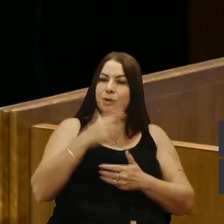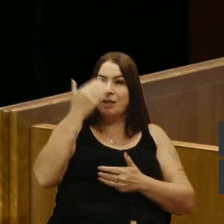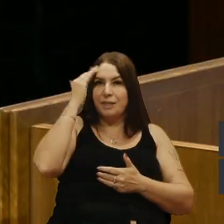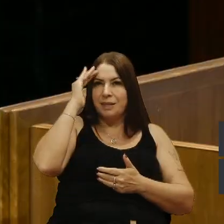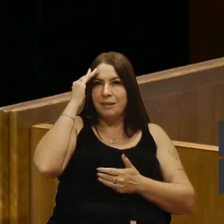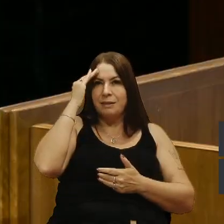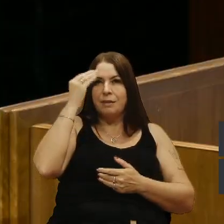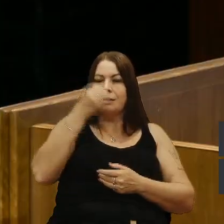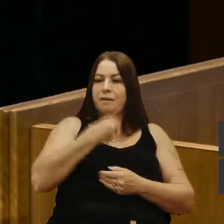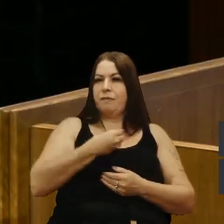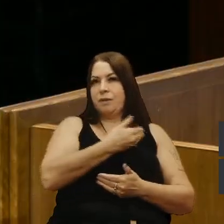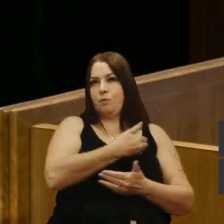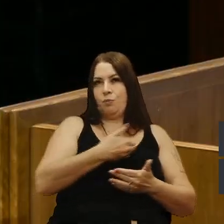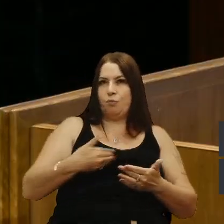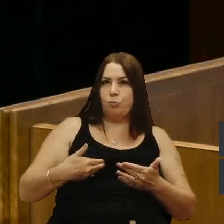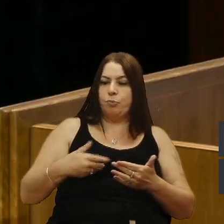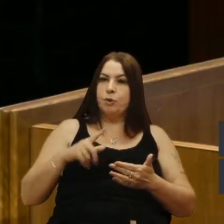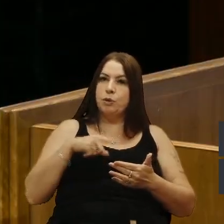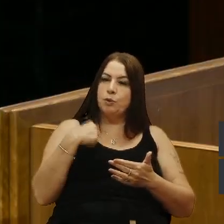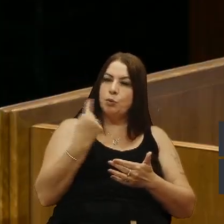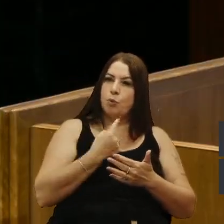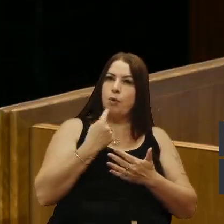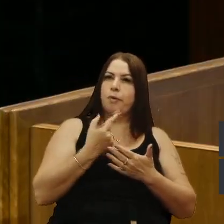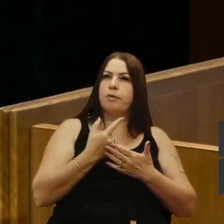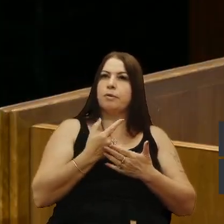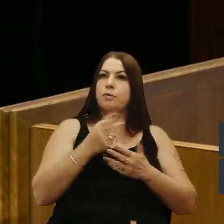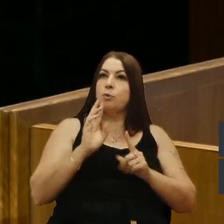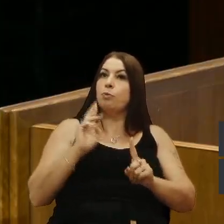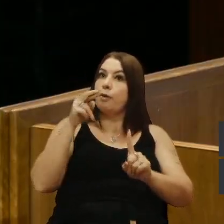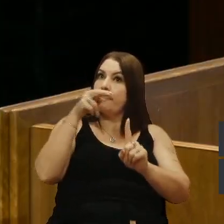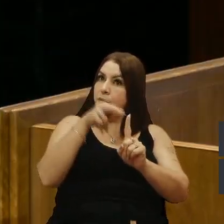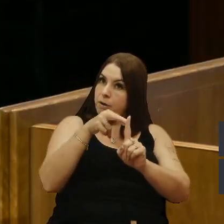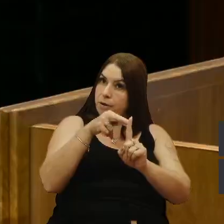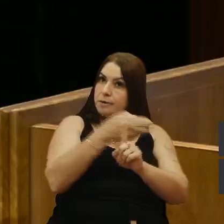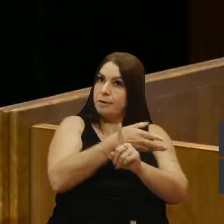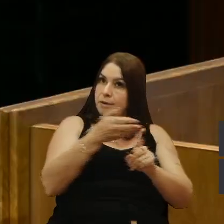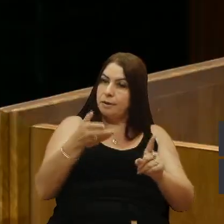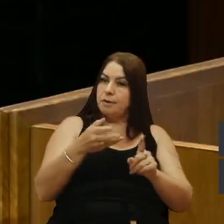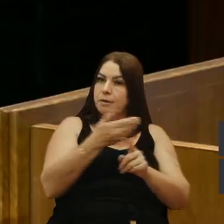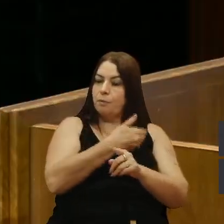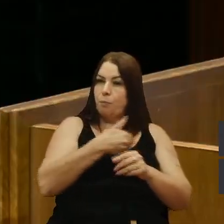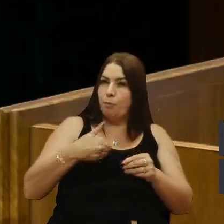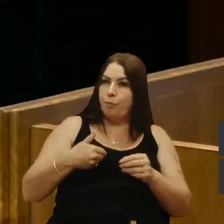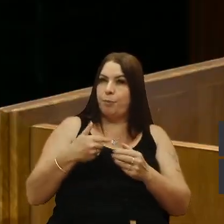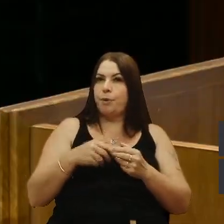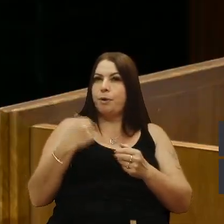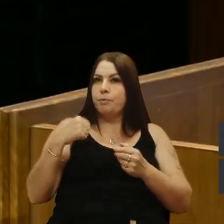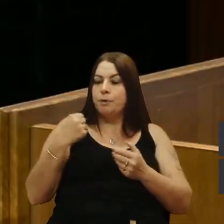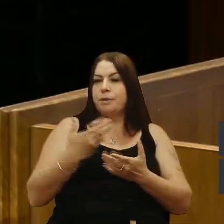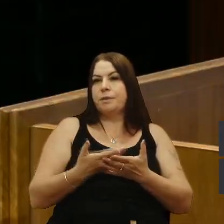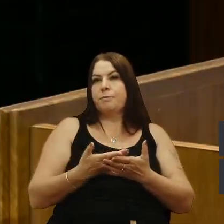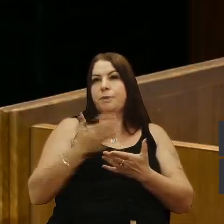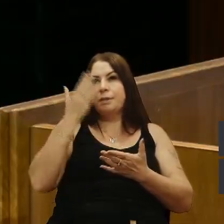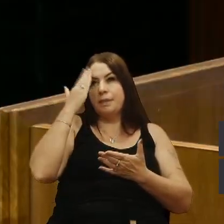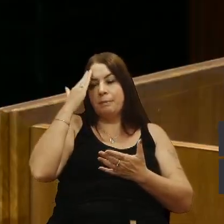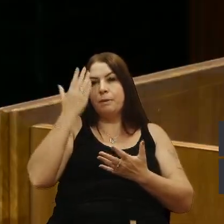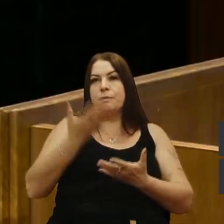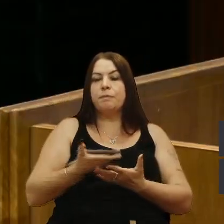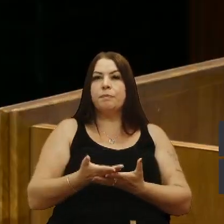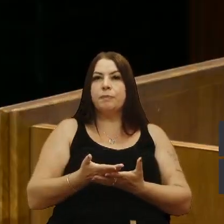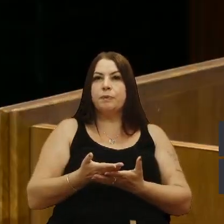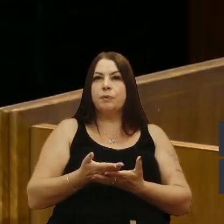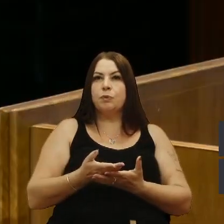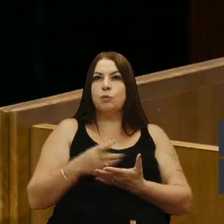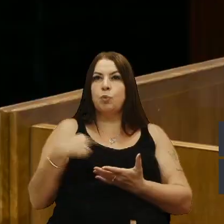na vida pública. Nós, como referências públicas, nós precisamos saber aonde